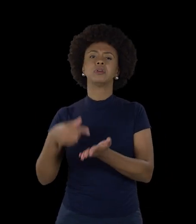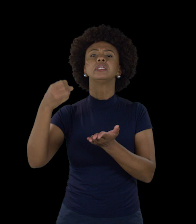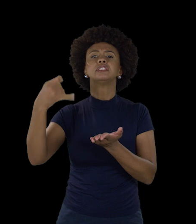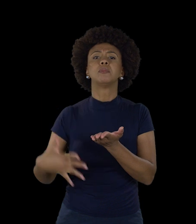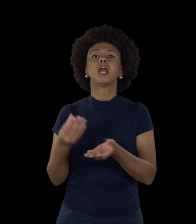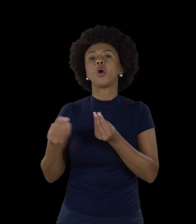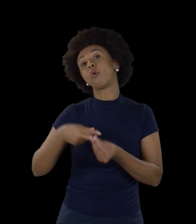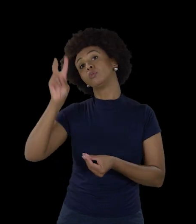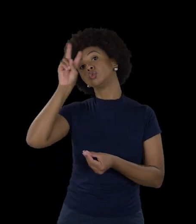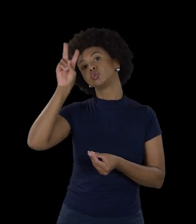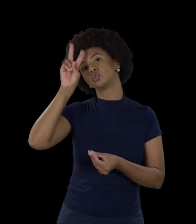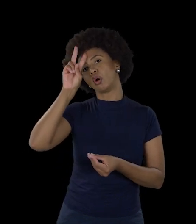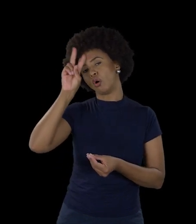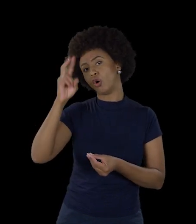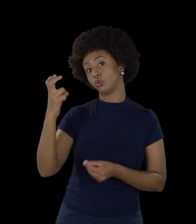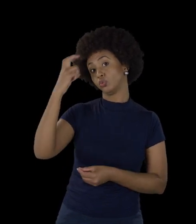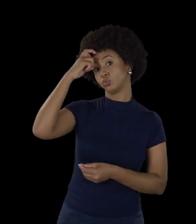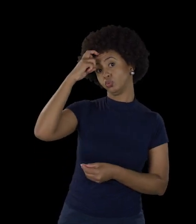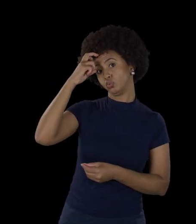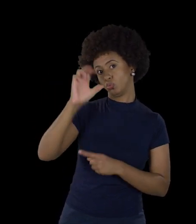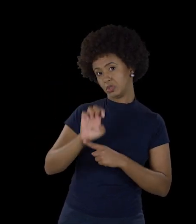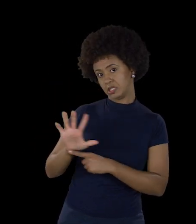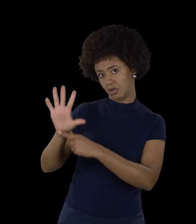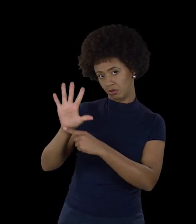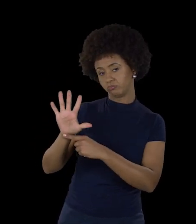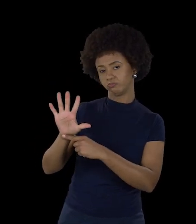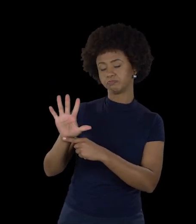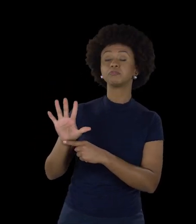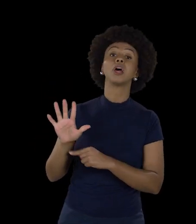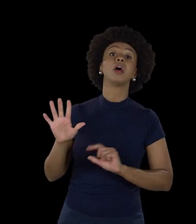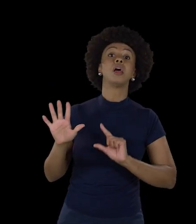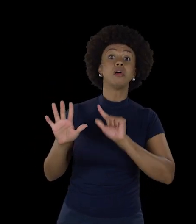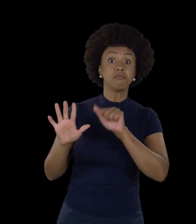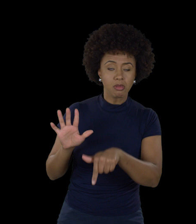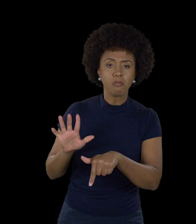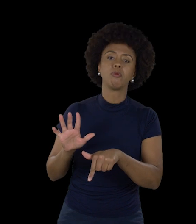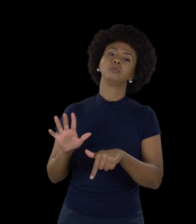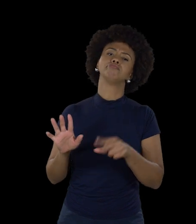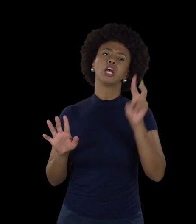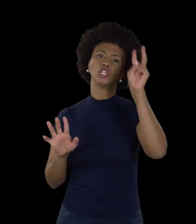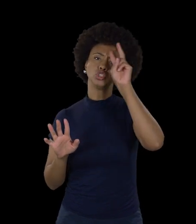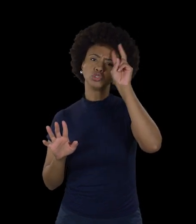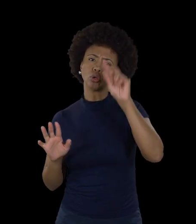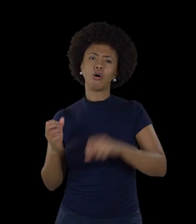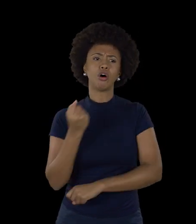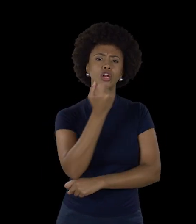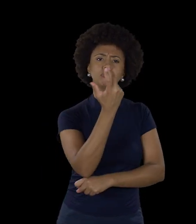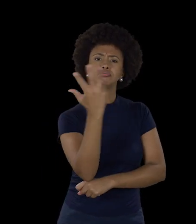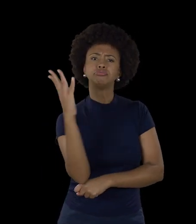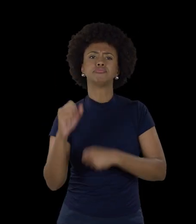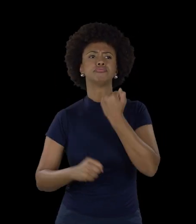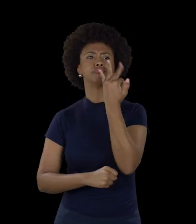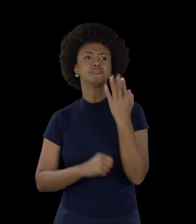primeiramente, como uma introdução, e depois ele traz as histórias sobre todas as reservas compostas pelo livro e também